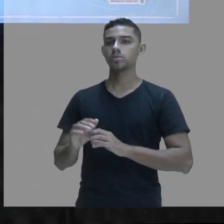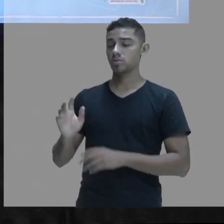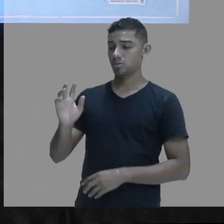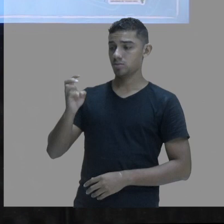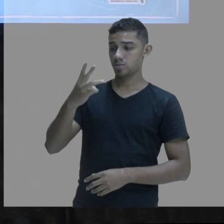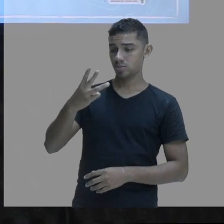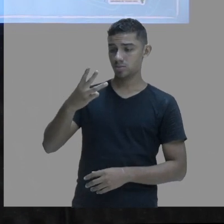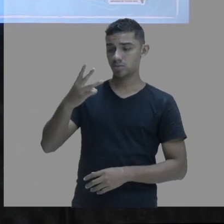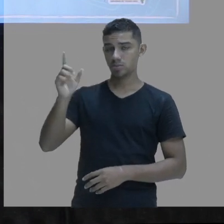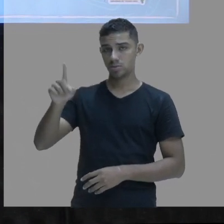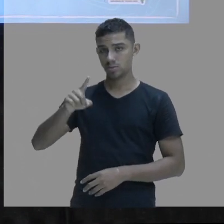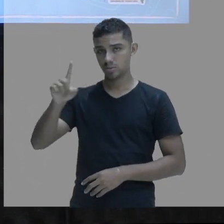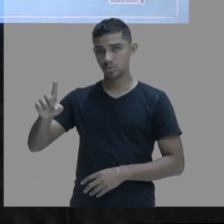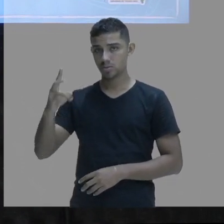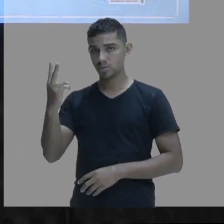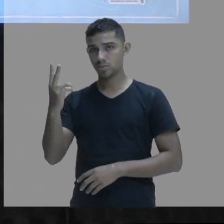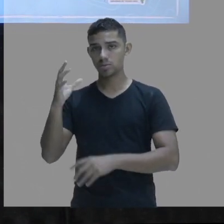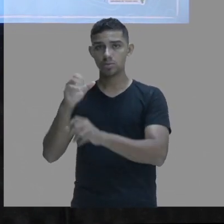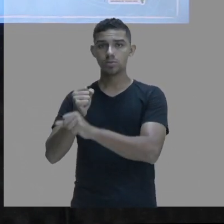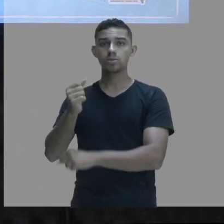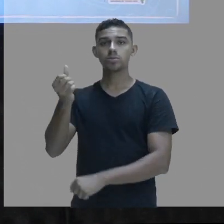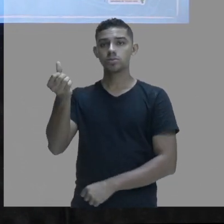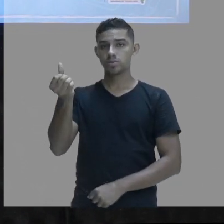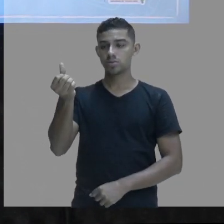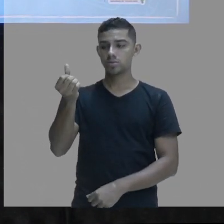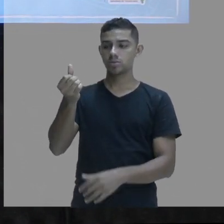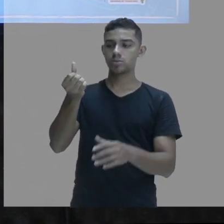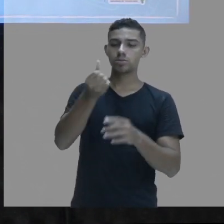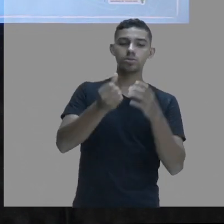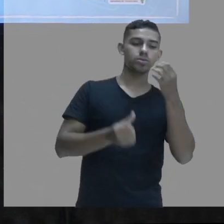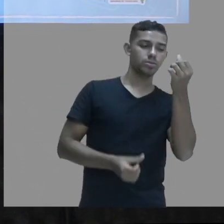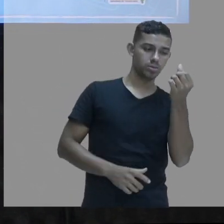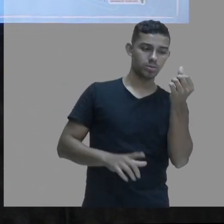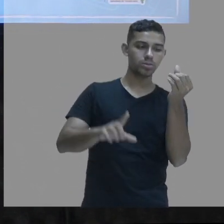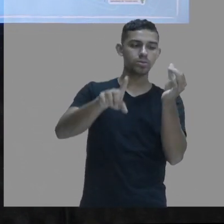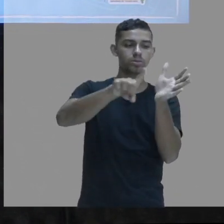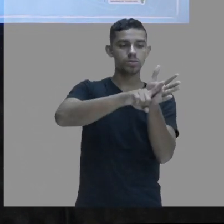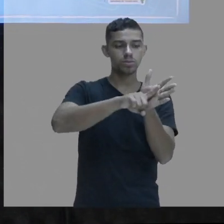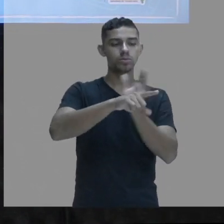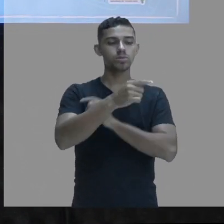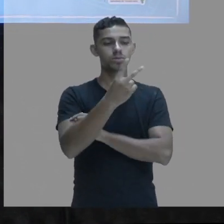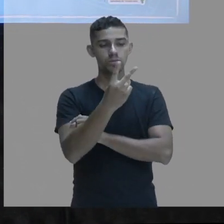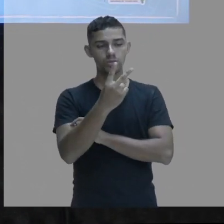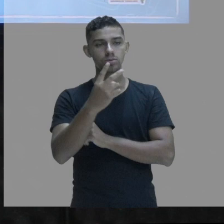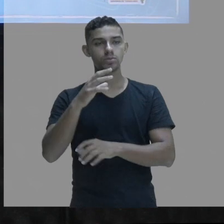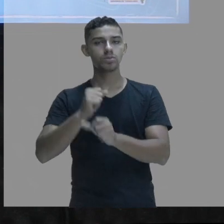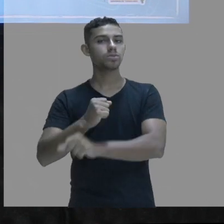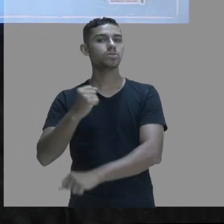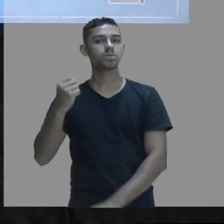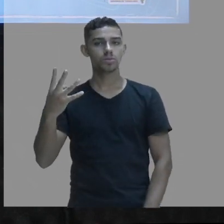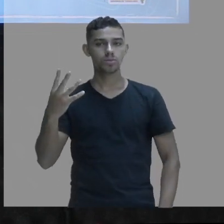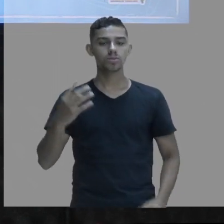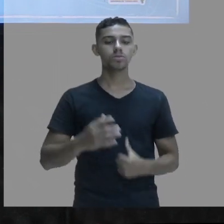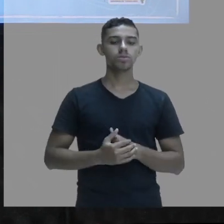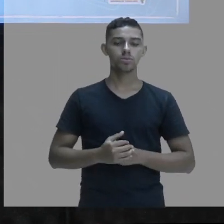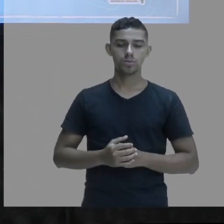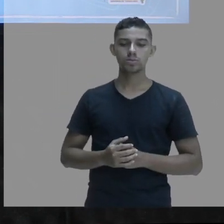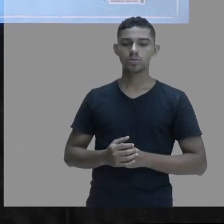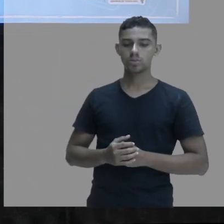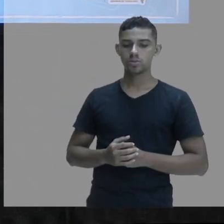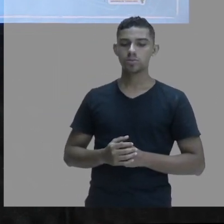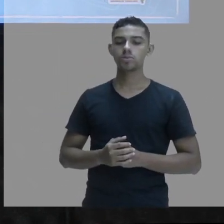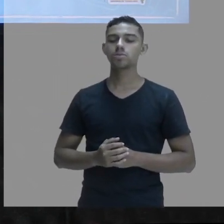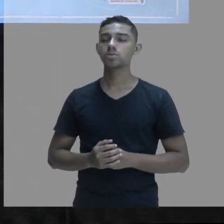3, 6, menos 2, 4. Então, C3H4. Se eu tenho um